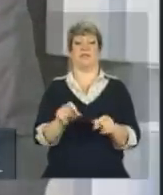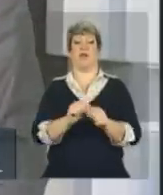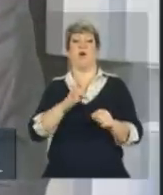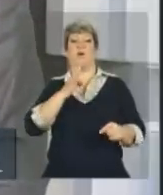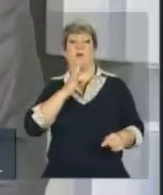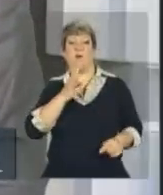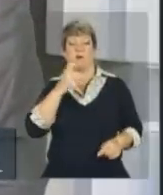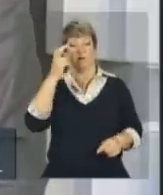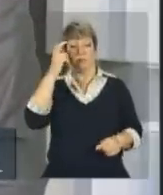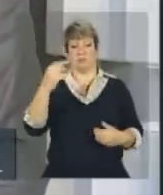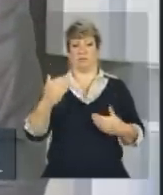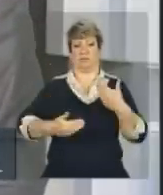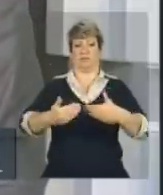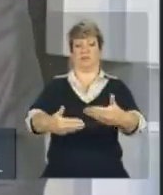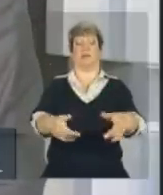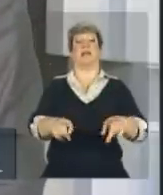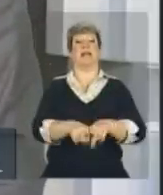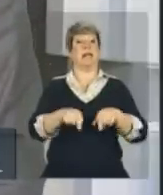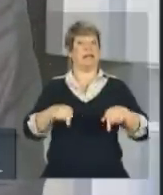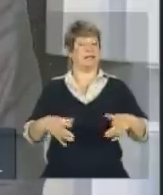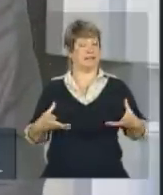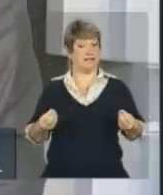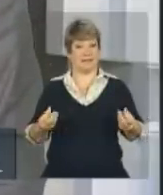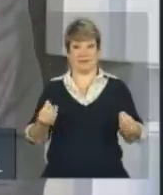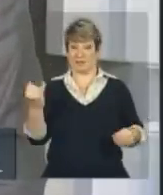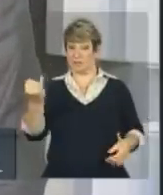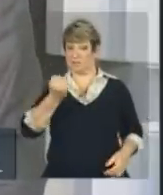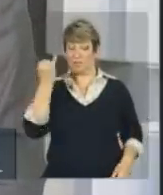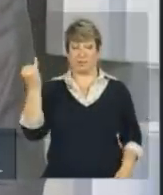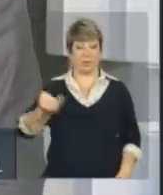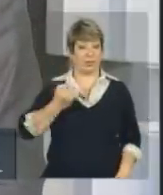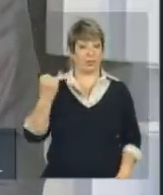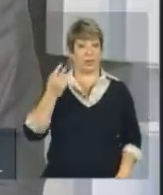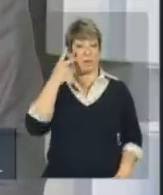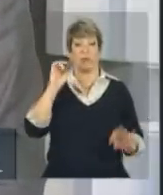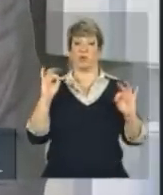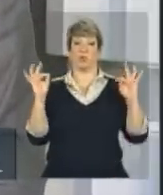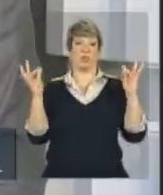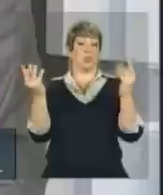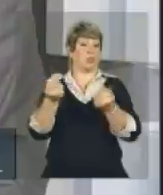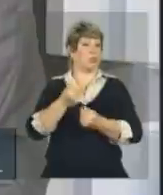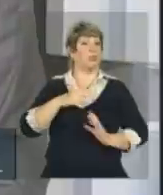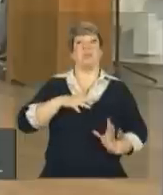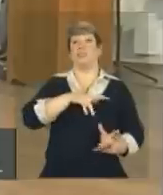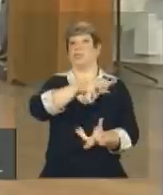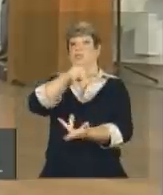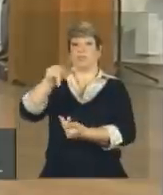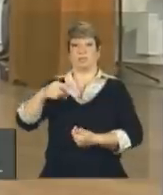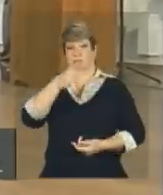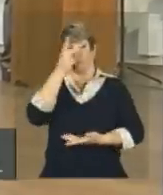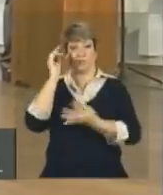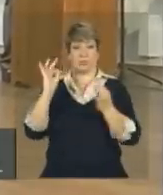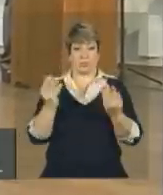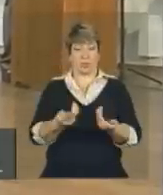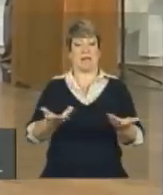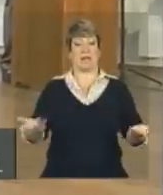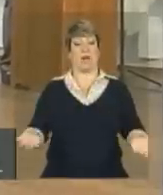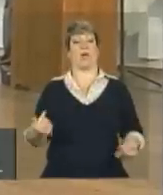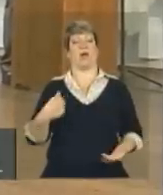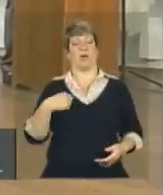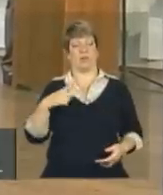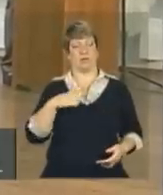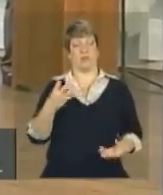criar conhecimento. Isso é uma coisa tão indispensável para todo mundo, e eu estou muito confiante,